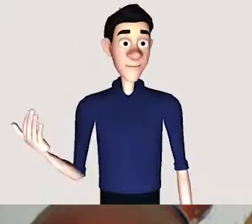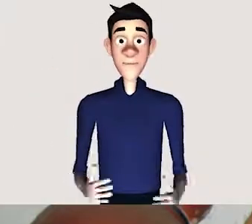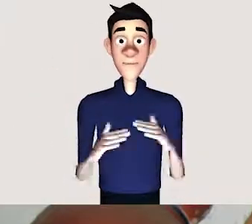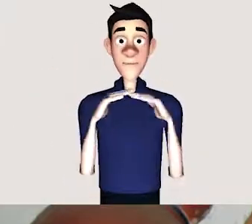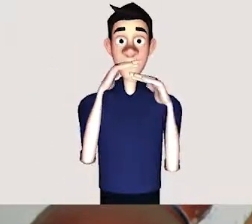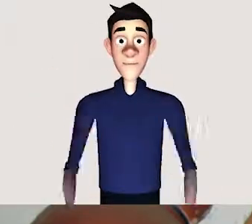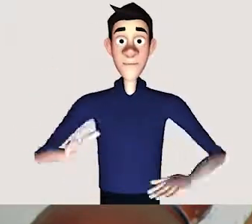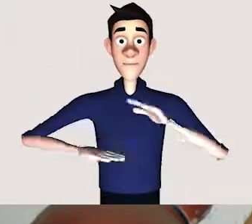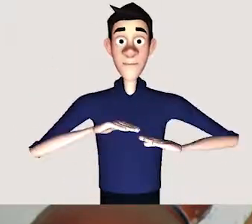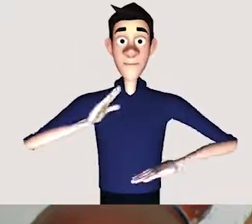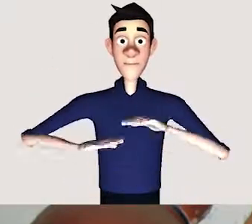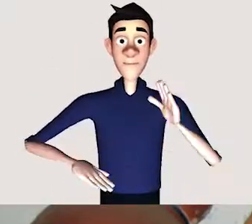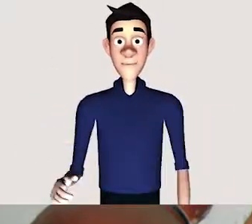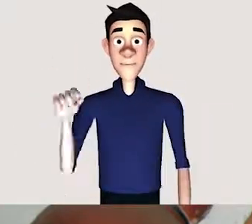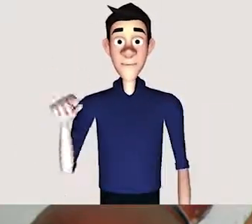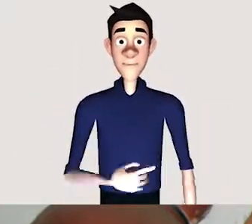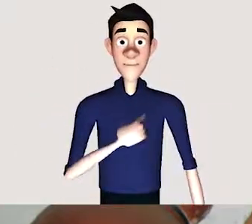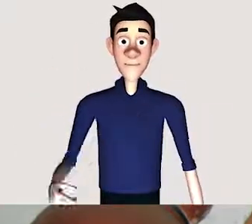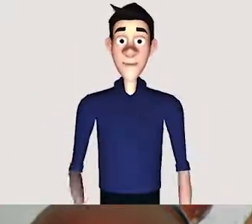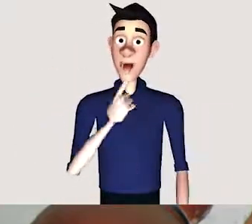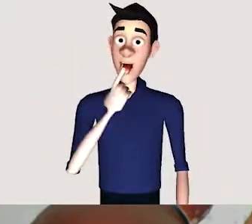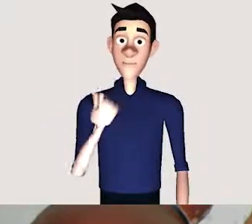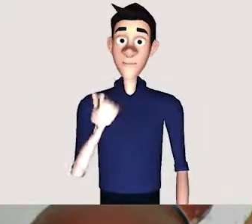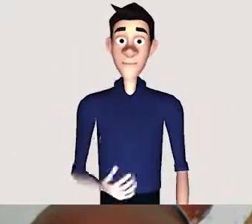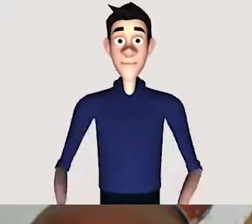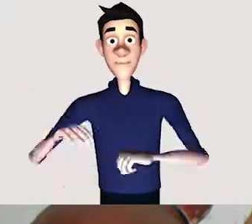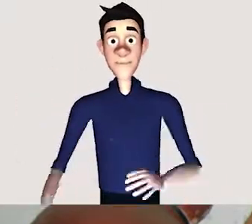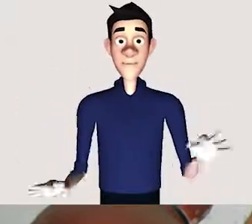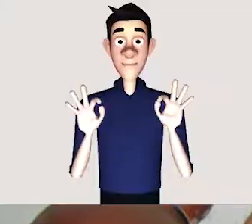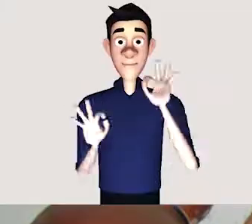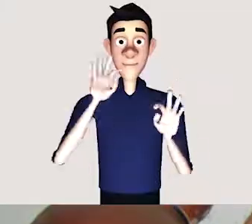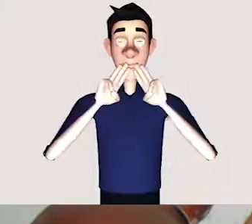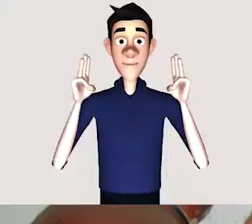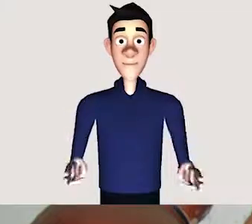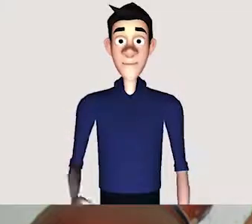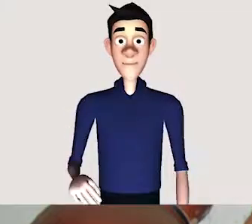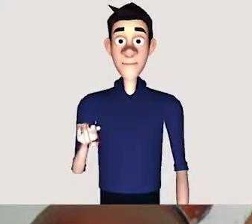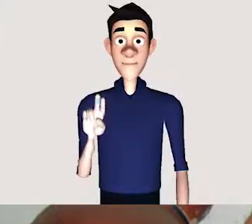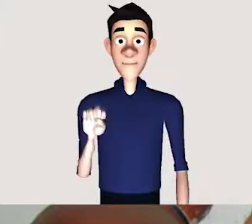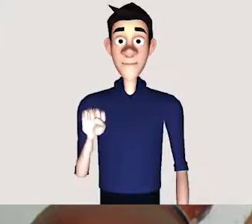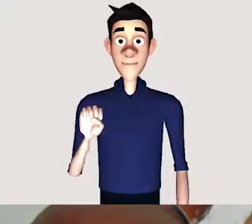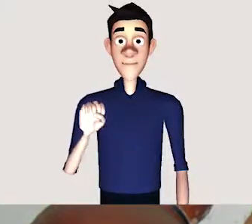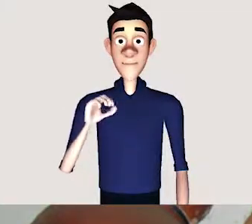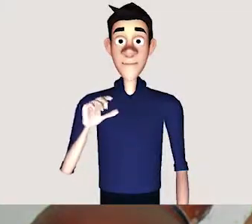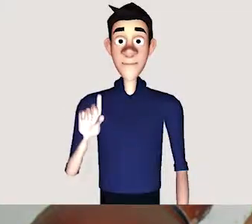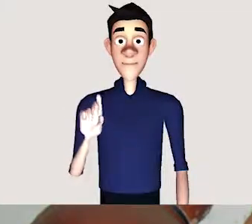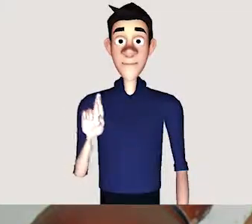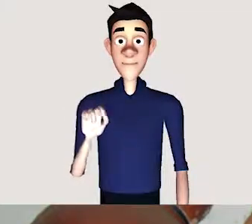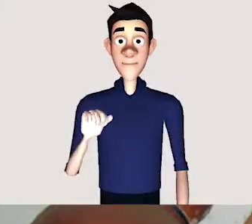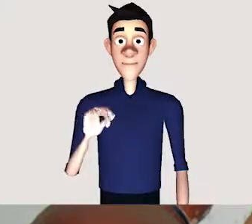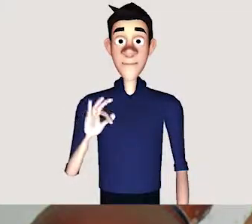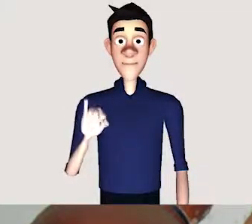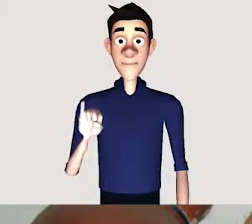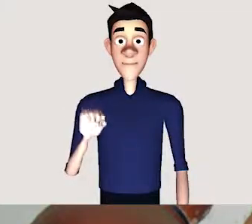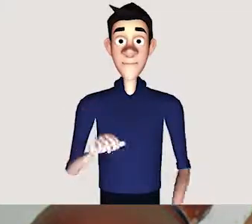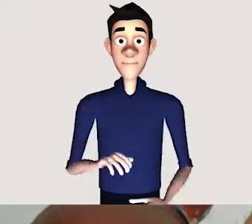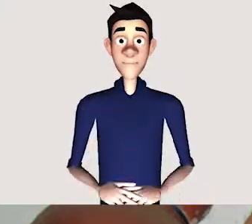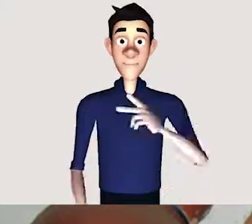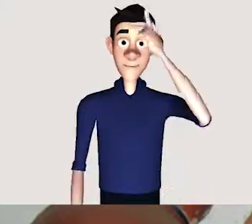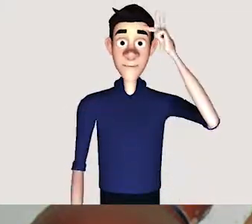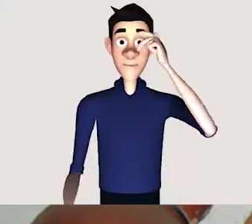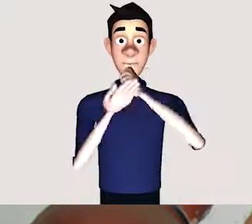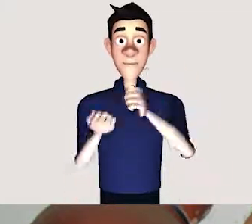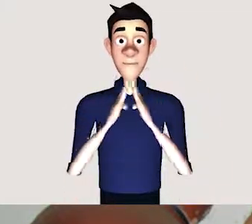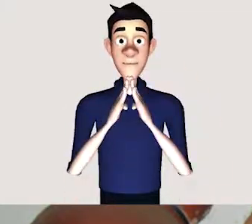do plural ou do singular. Não. Os povos indígenas, Genipapo Canindé, Canindé, chamaram